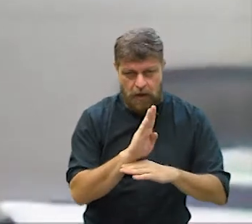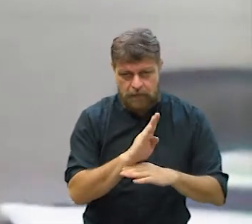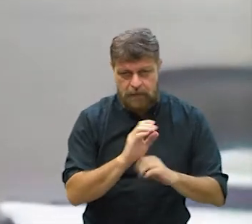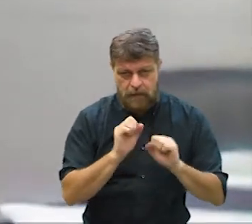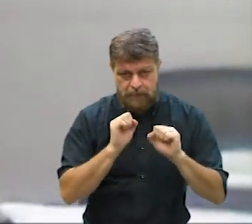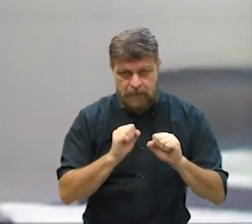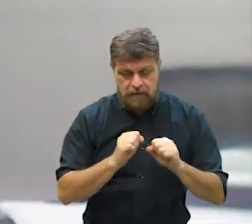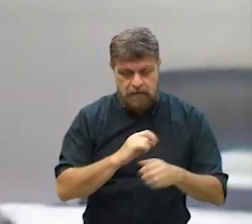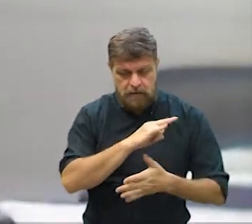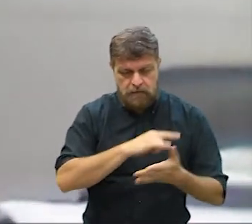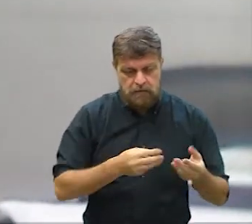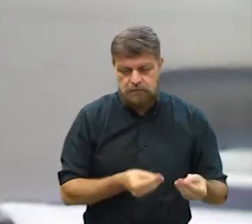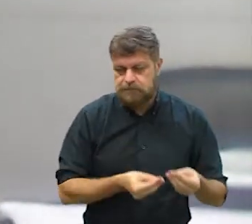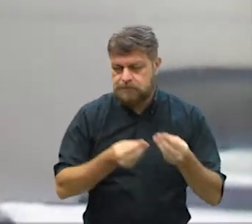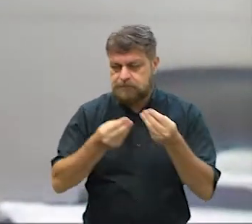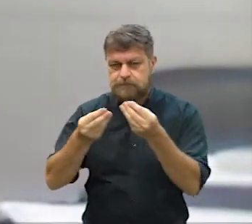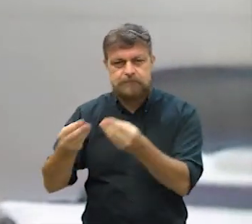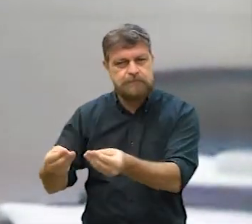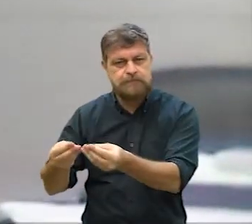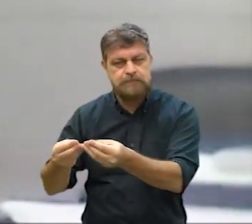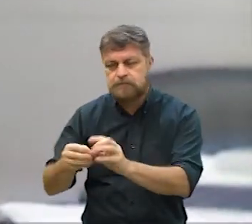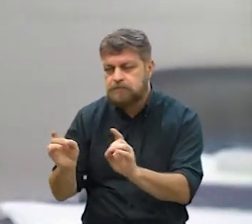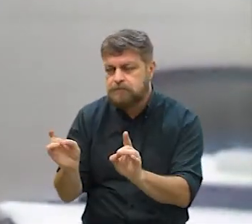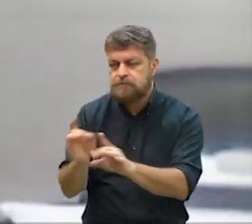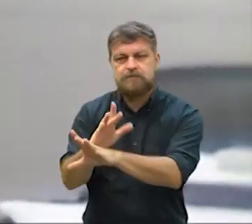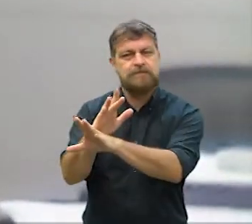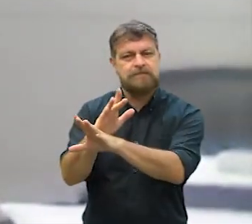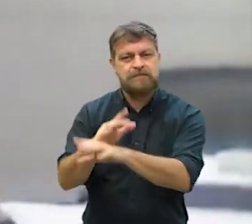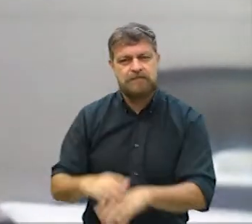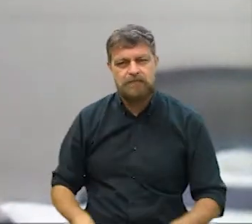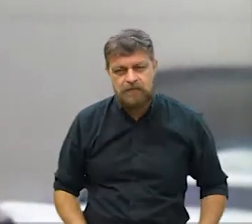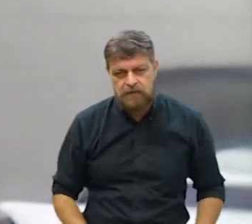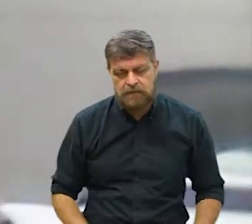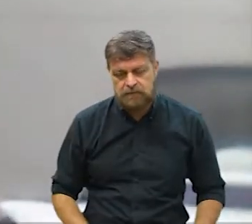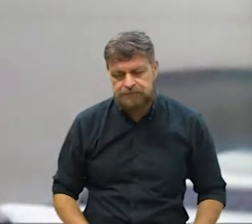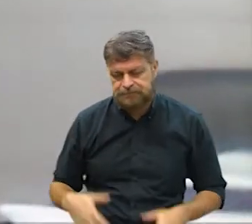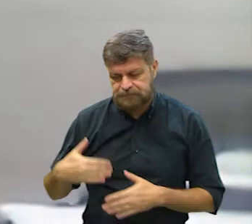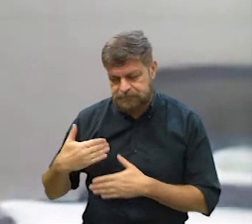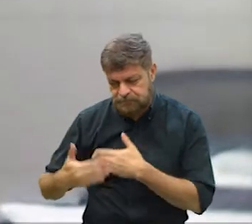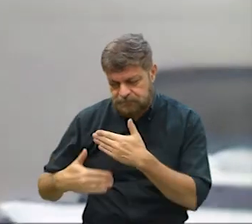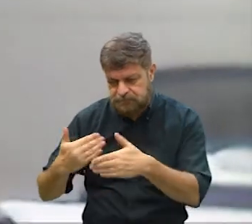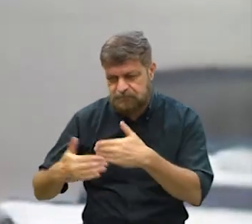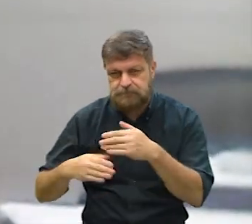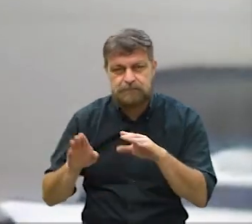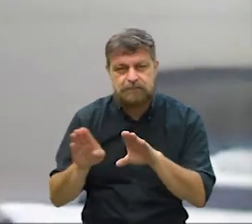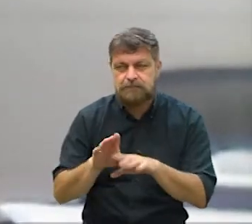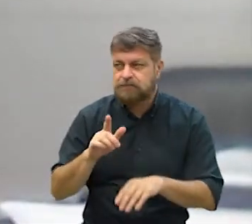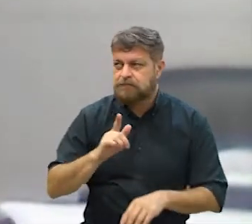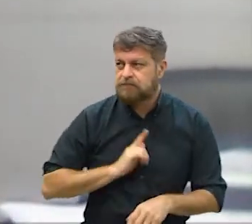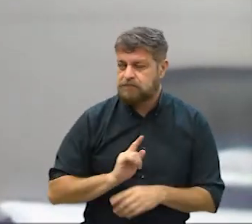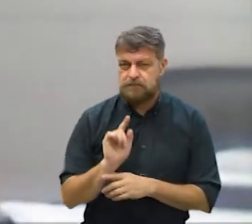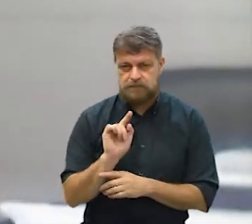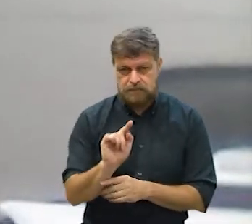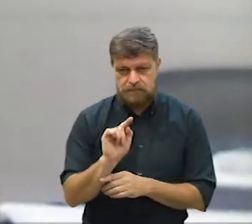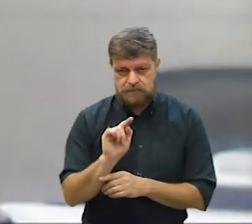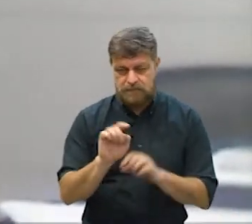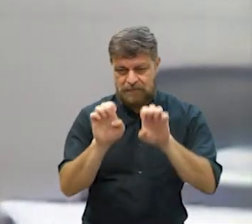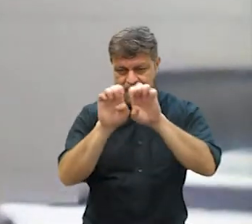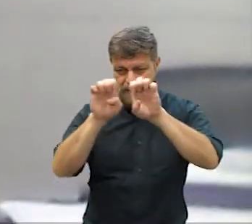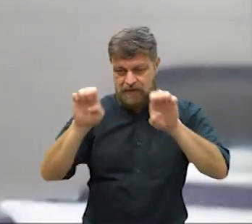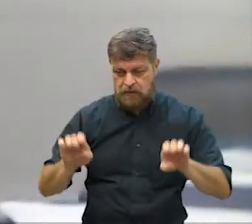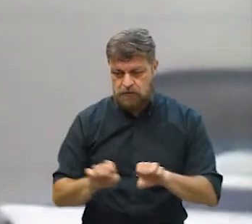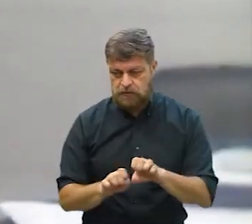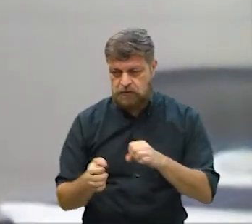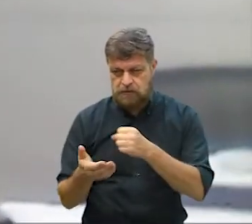para com a entrega das matrículas para eles, tá? E nesse processo estão também a questão da